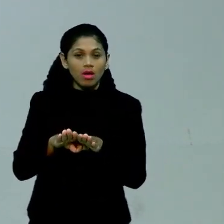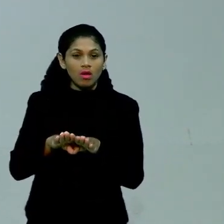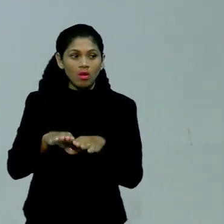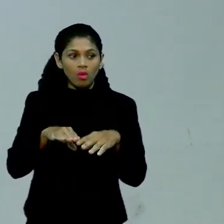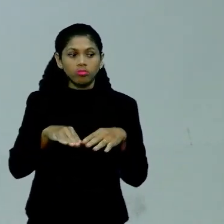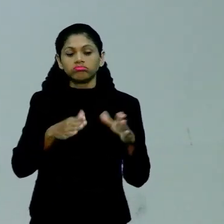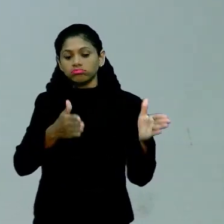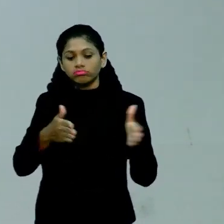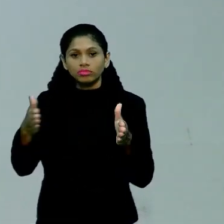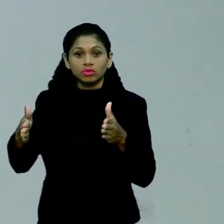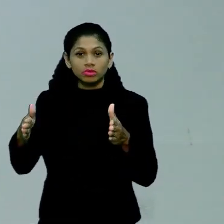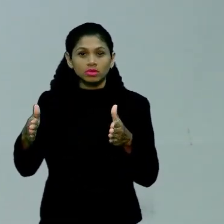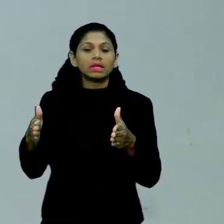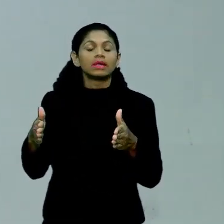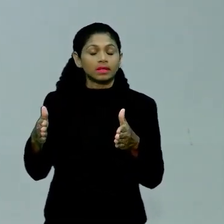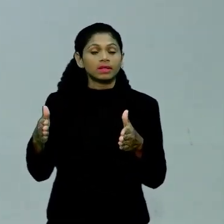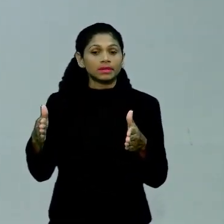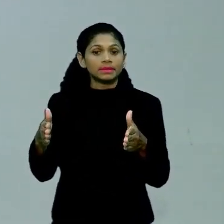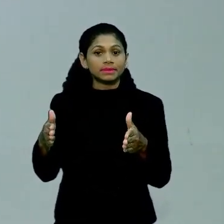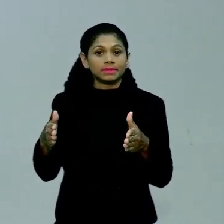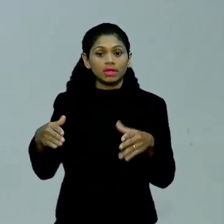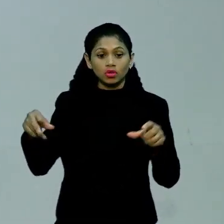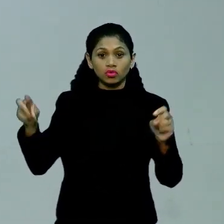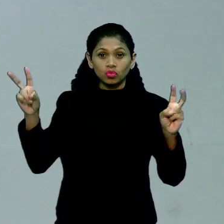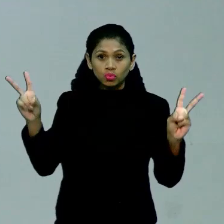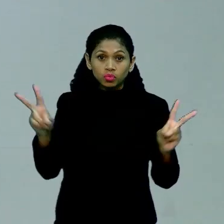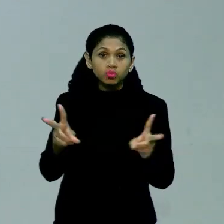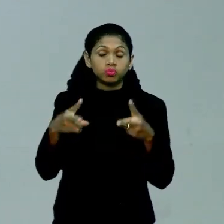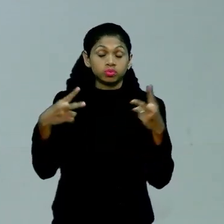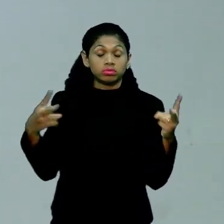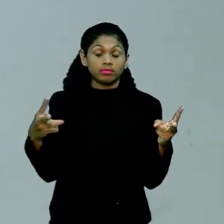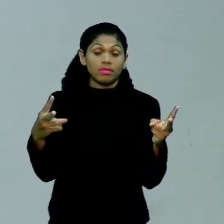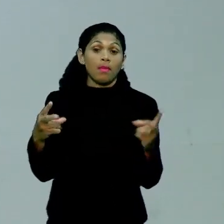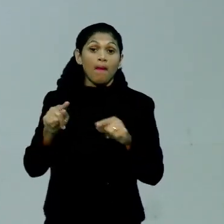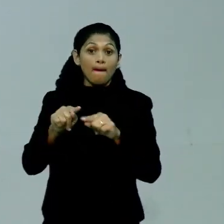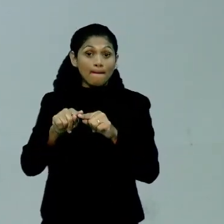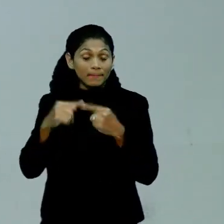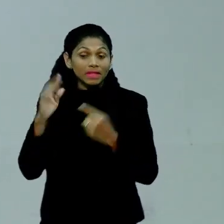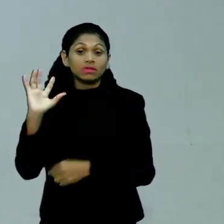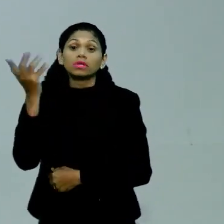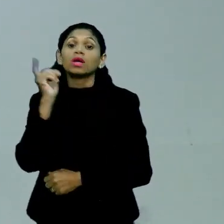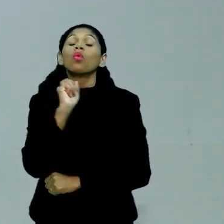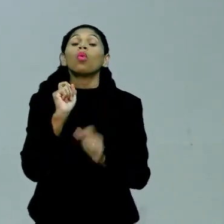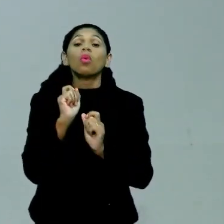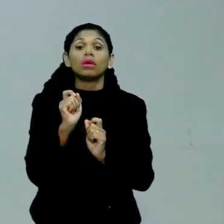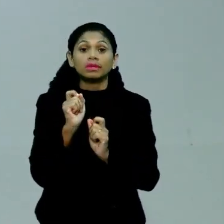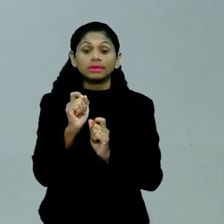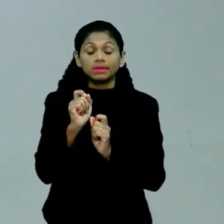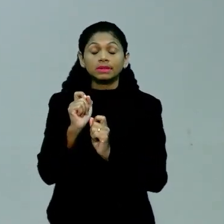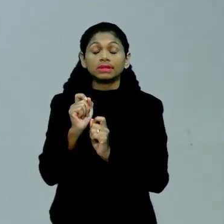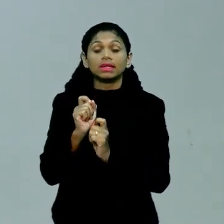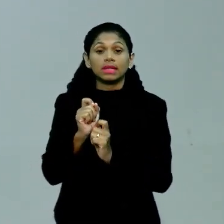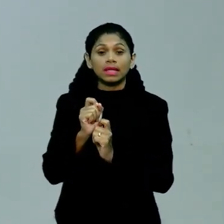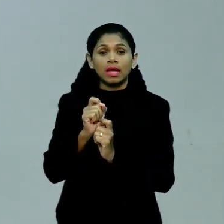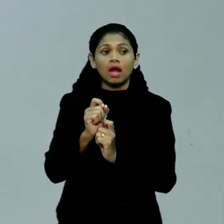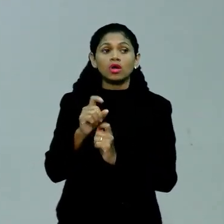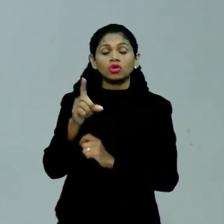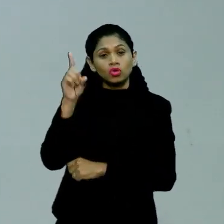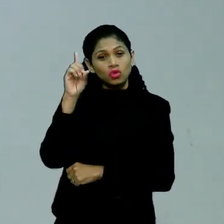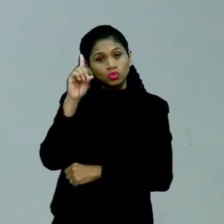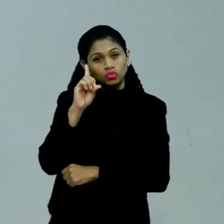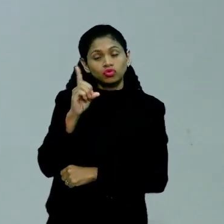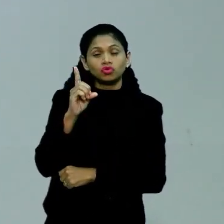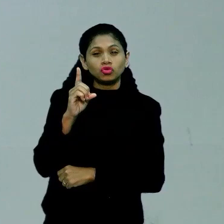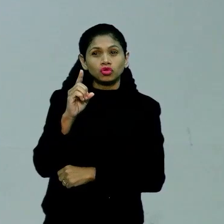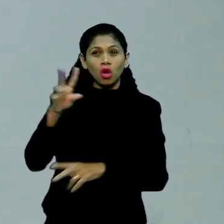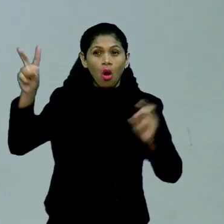evaporação, a água vai evaporar. Mas também acontece que nos dias ventilados, o vento ele bate nas nossas roupas ali